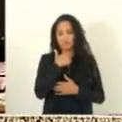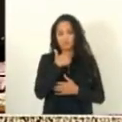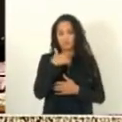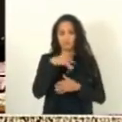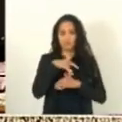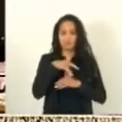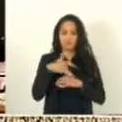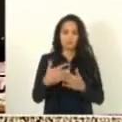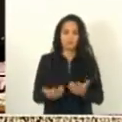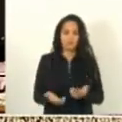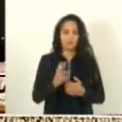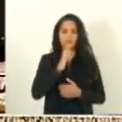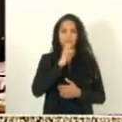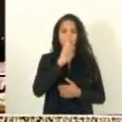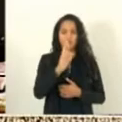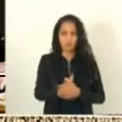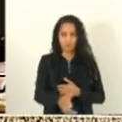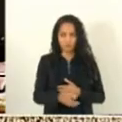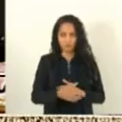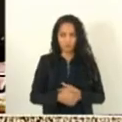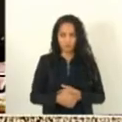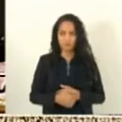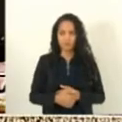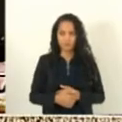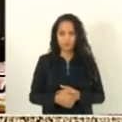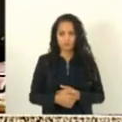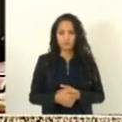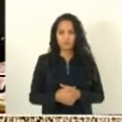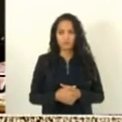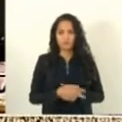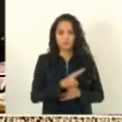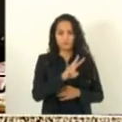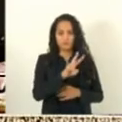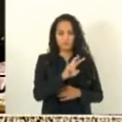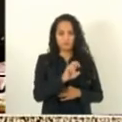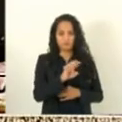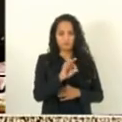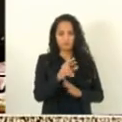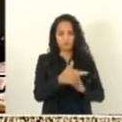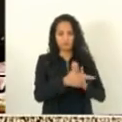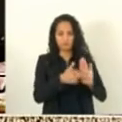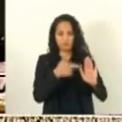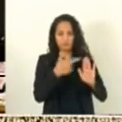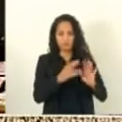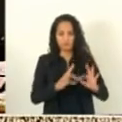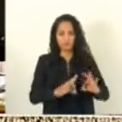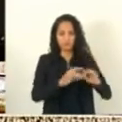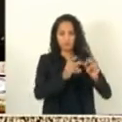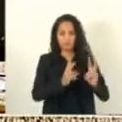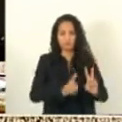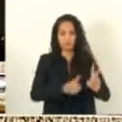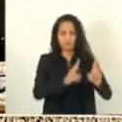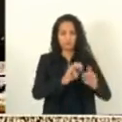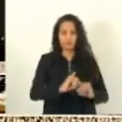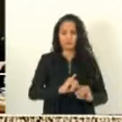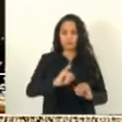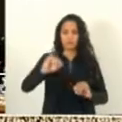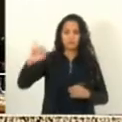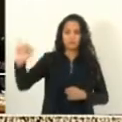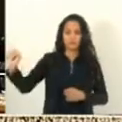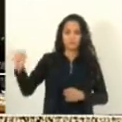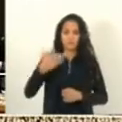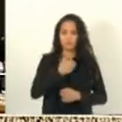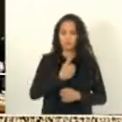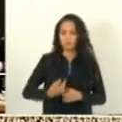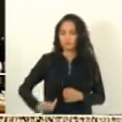e, nesse caso, em face do resultado, fica mantido o veto. comunique-se ao governador.